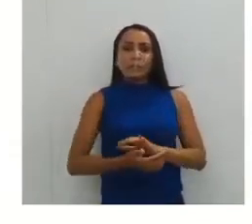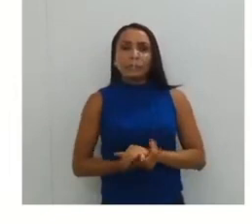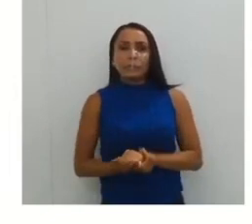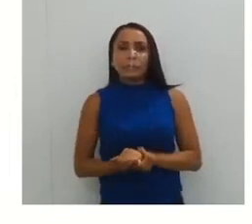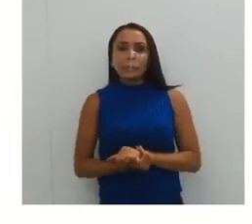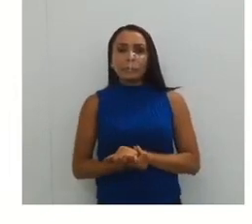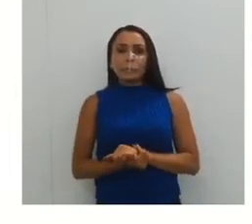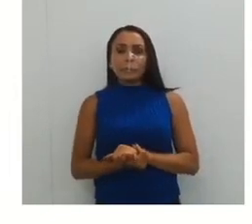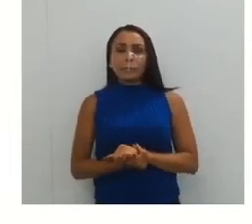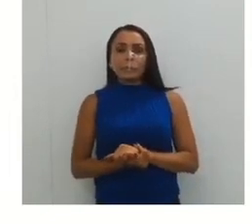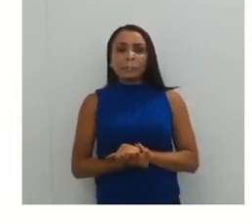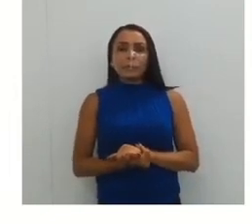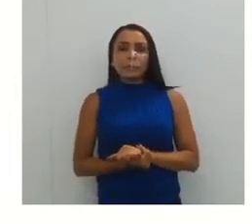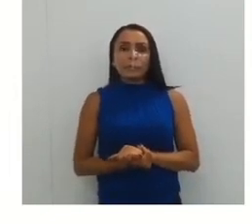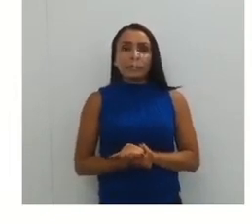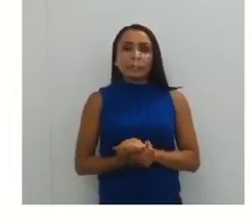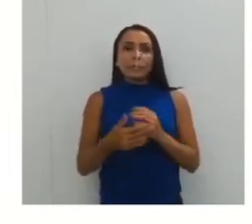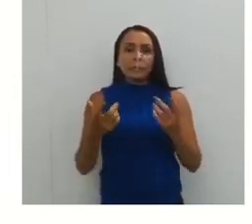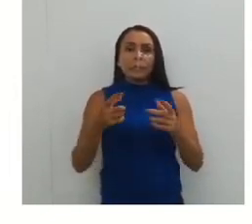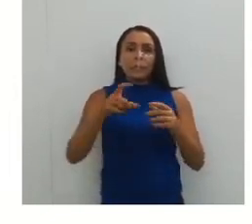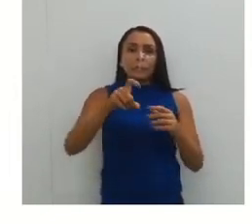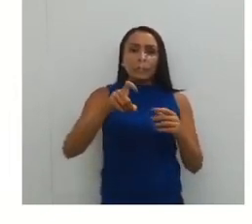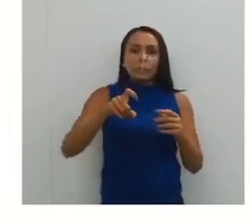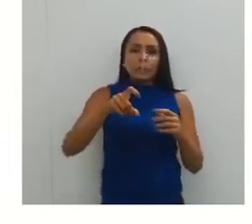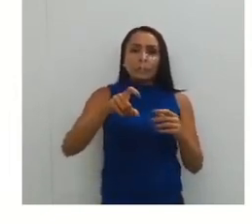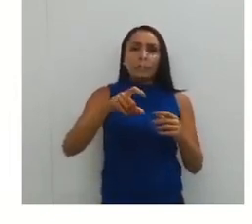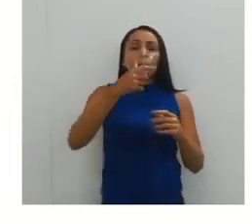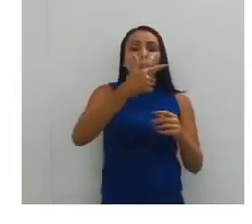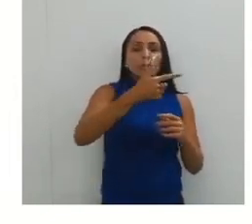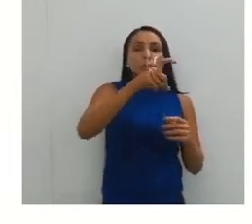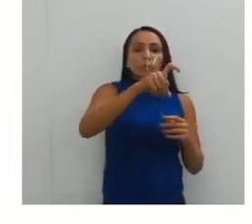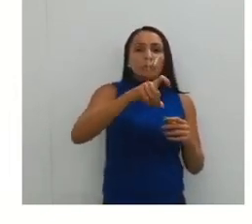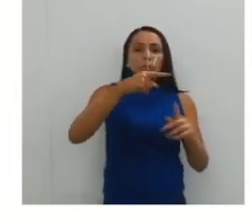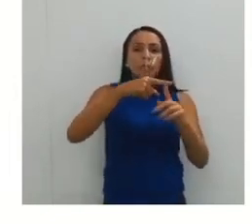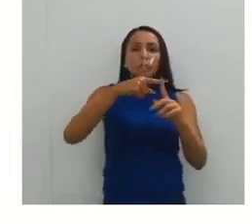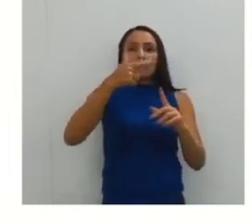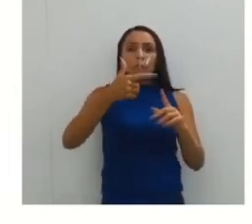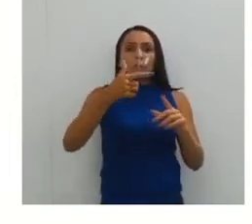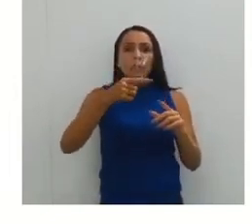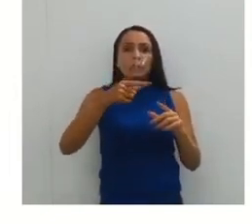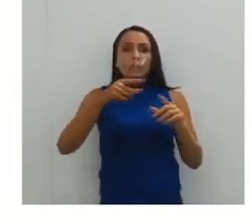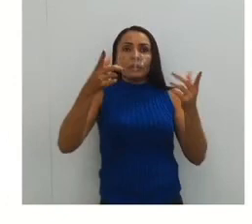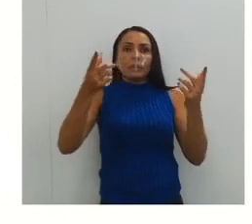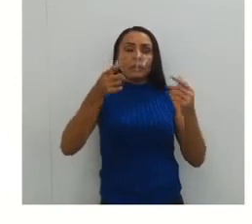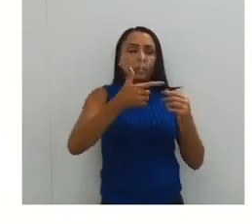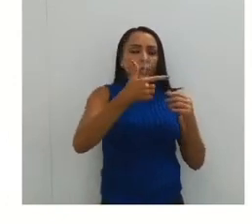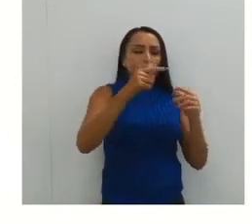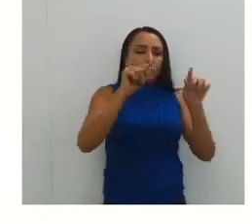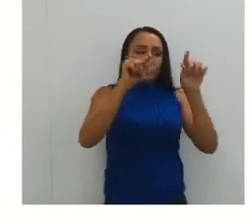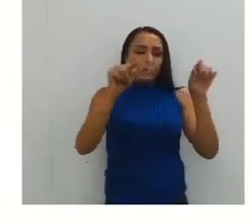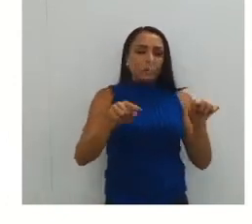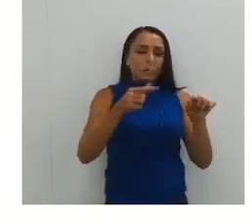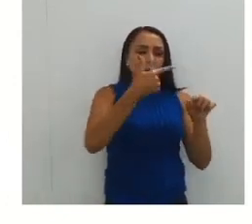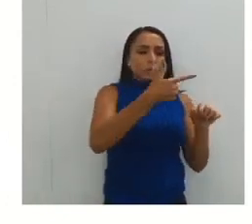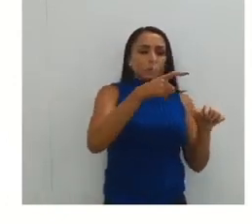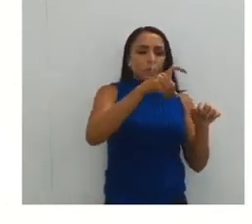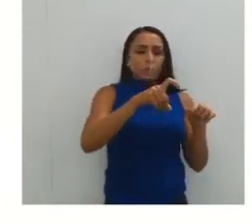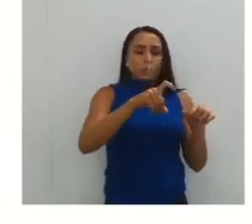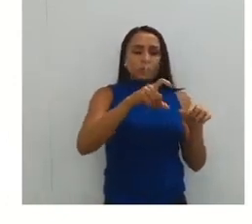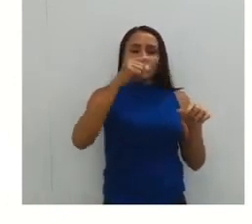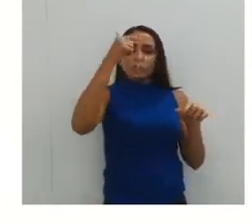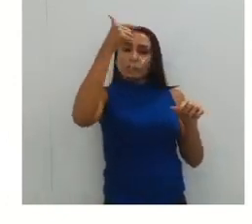mais 2 vezes o primeiro vezes o segundo, mais o quadrado do segundo. Então, ó, o quadrado do primeiro.